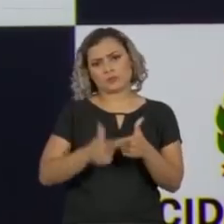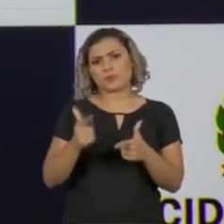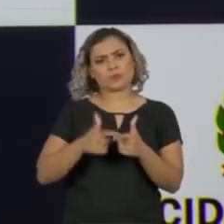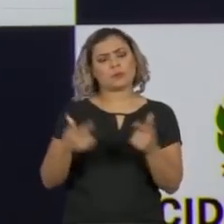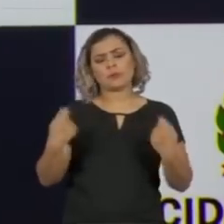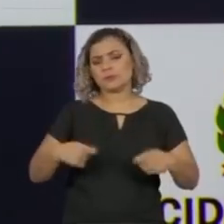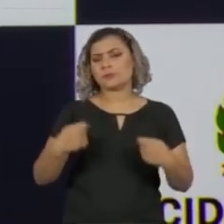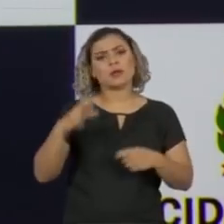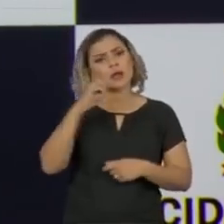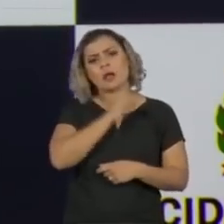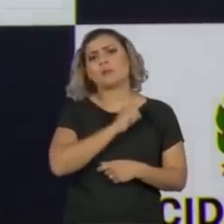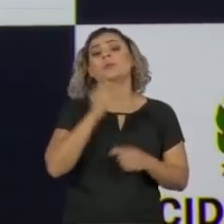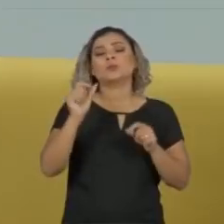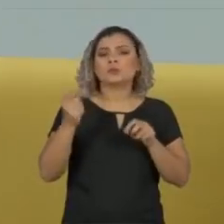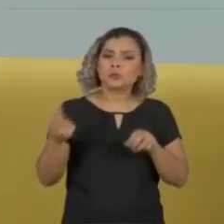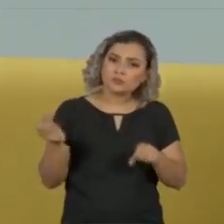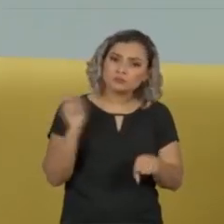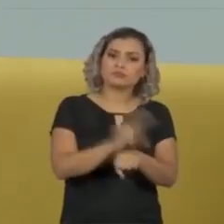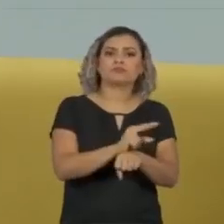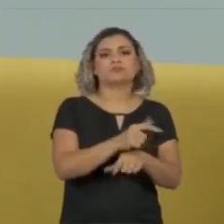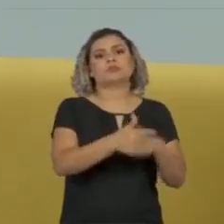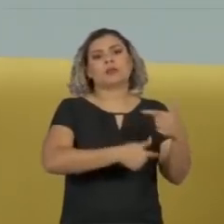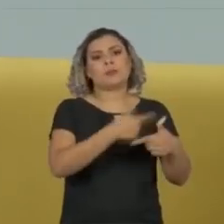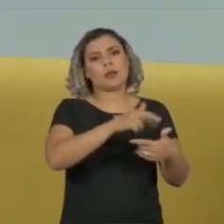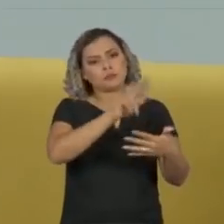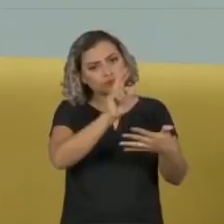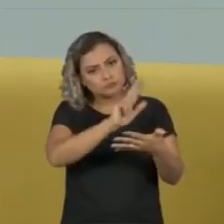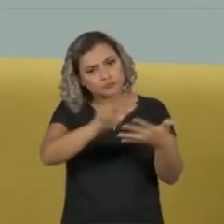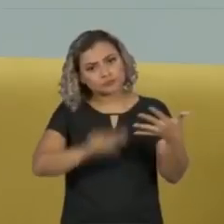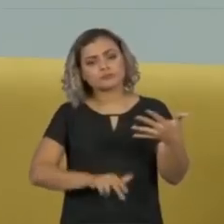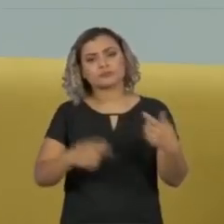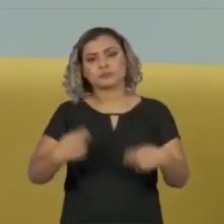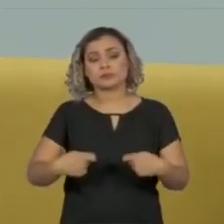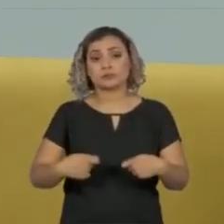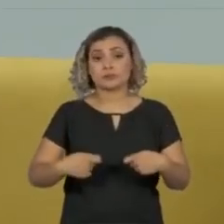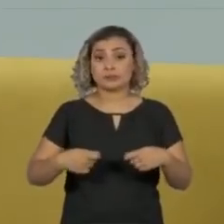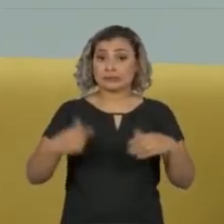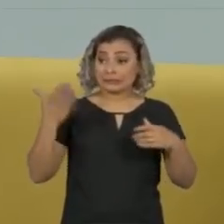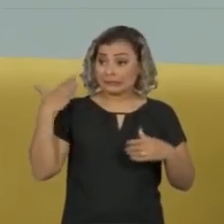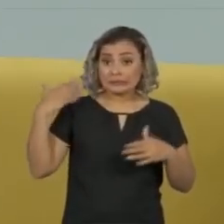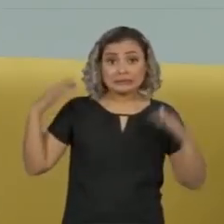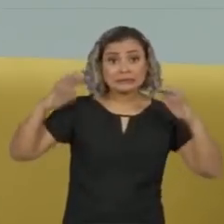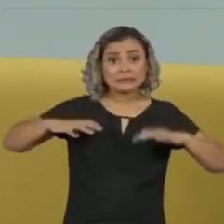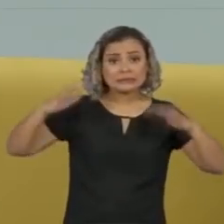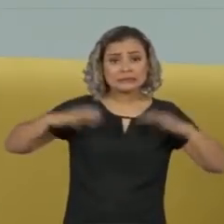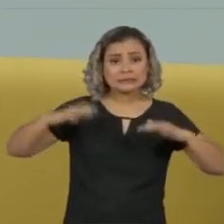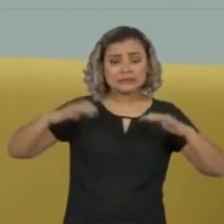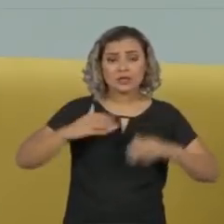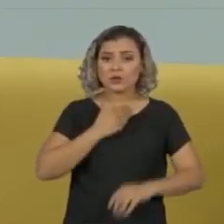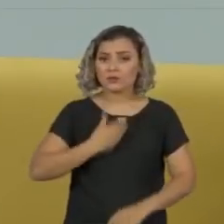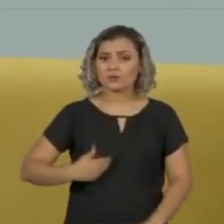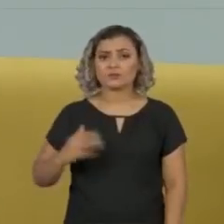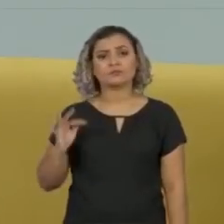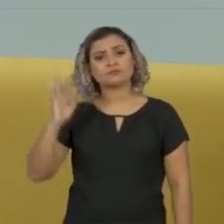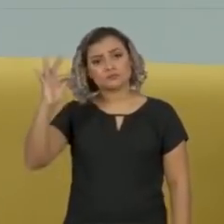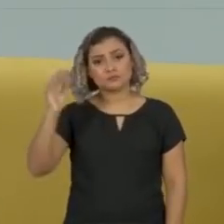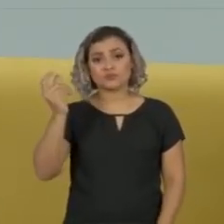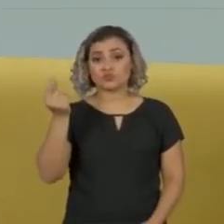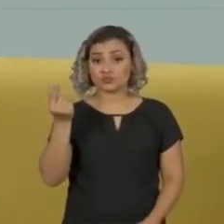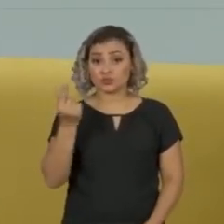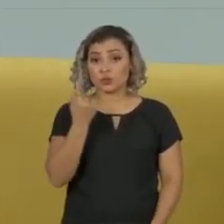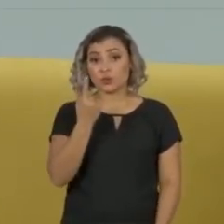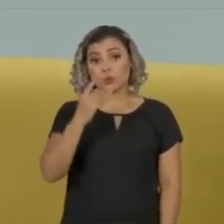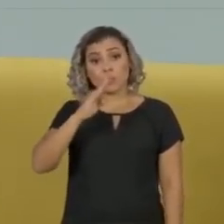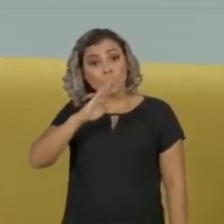todas com a reinserção. Agora a gente fala sobre as tempestades dos últimos dias. O governo federal vai liberar quase